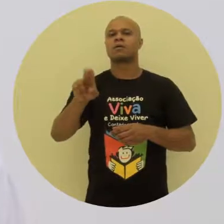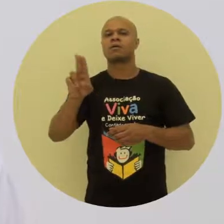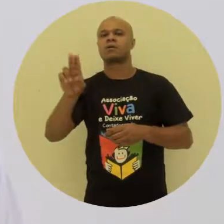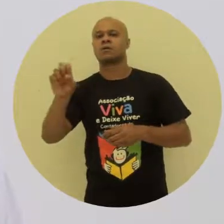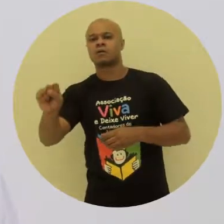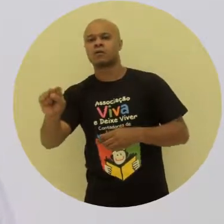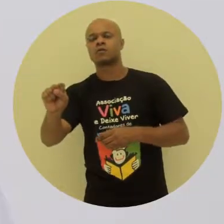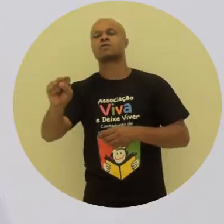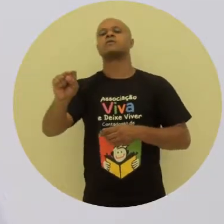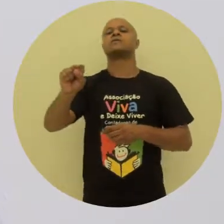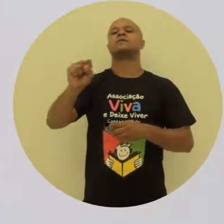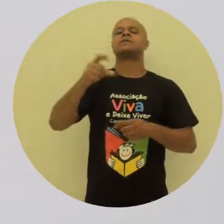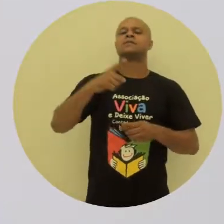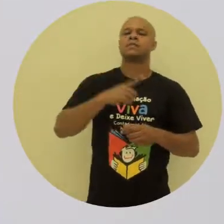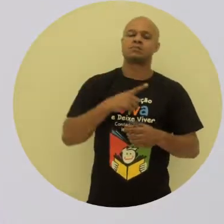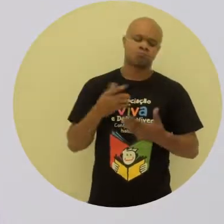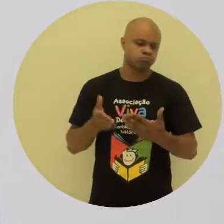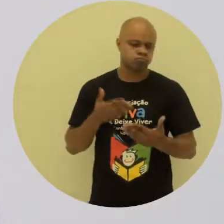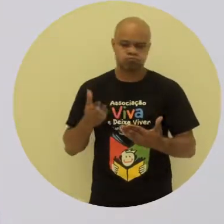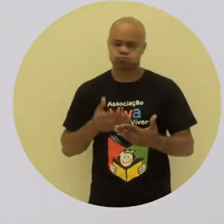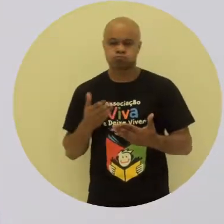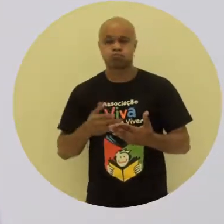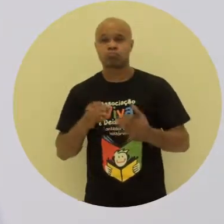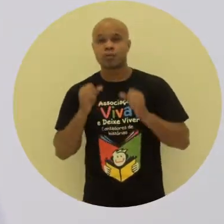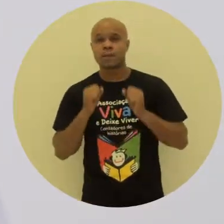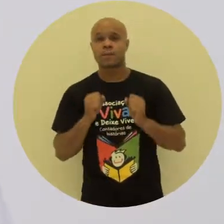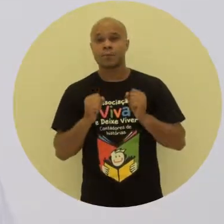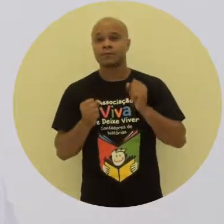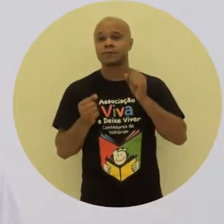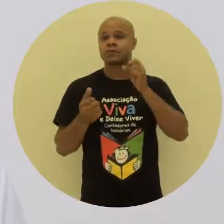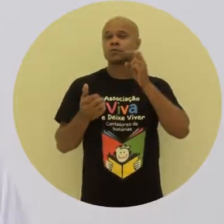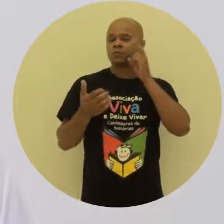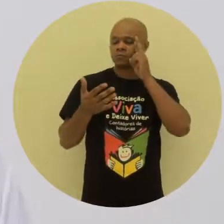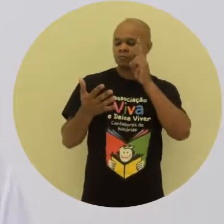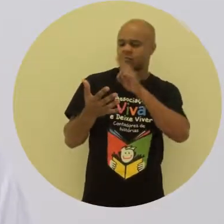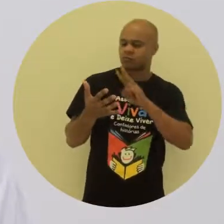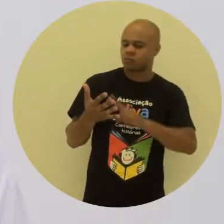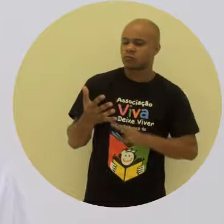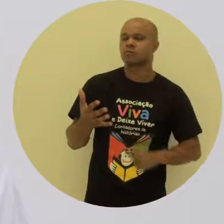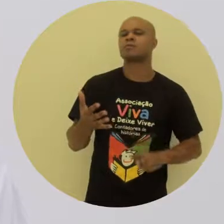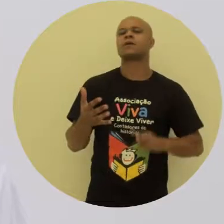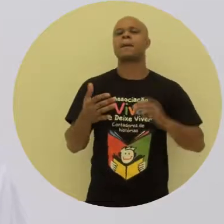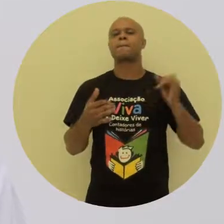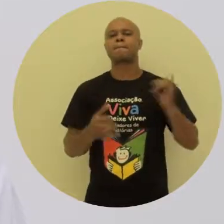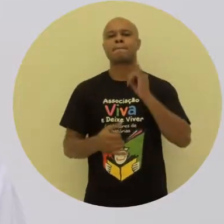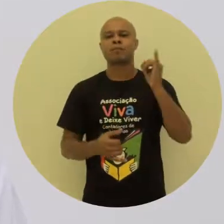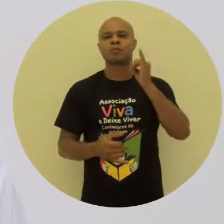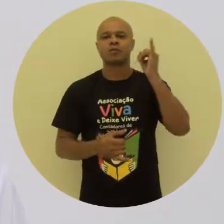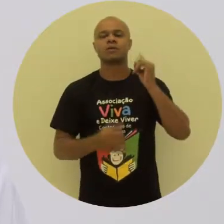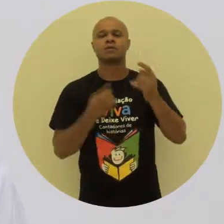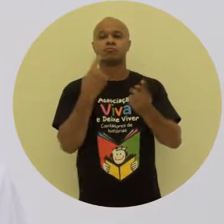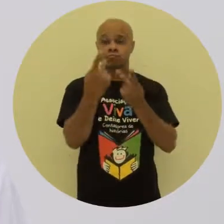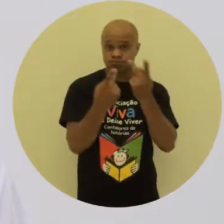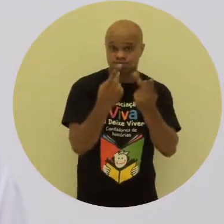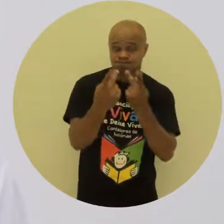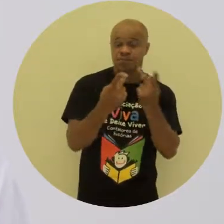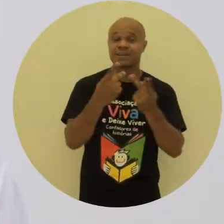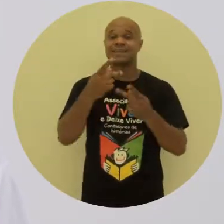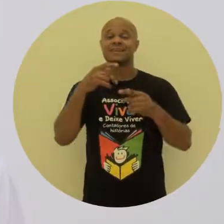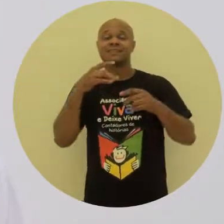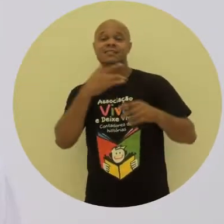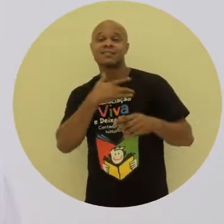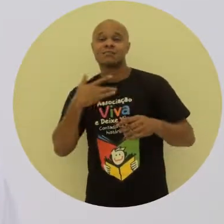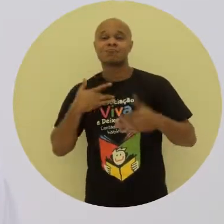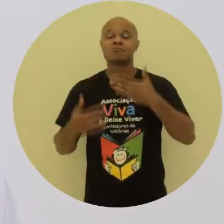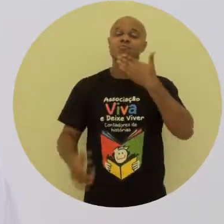foram desenvolvidos para a gente acordar a sociedade sobre a importância da gente ter uma saúde